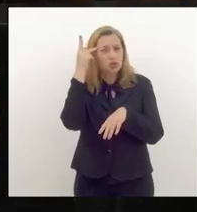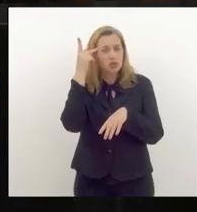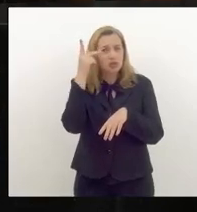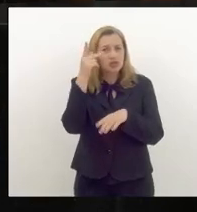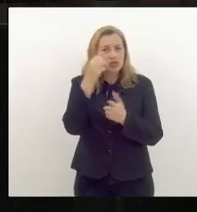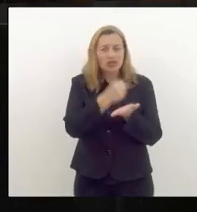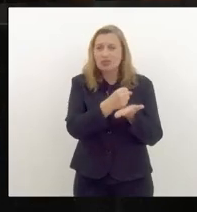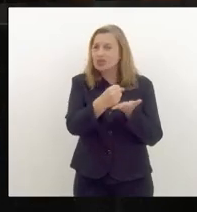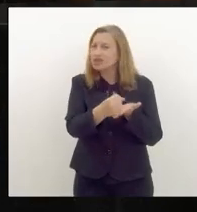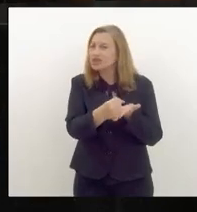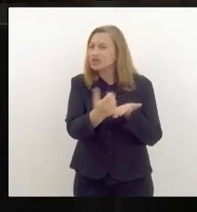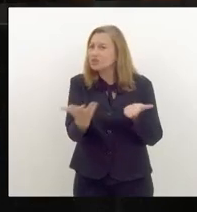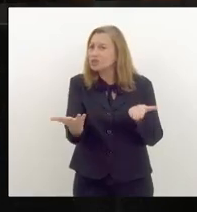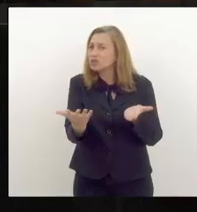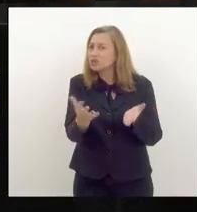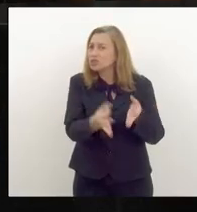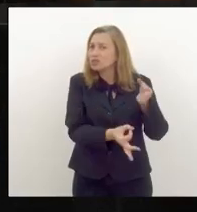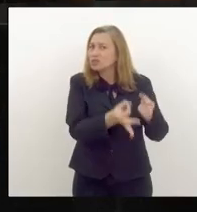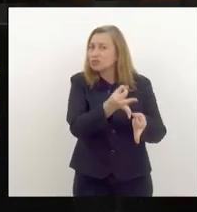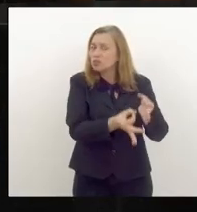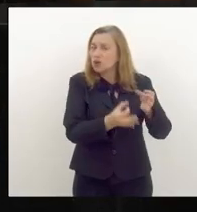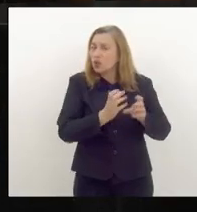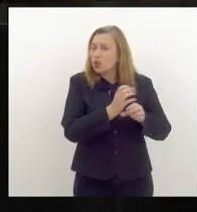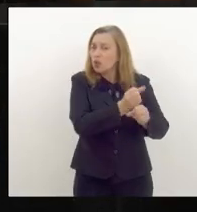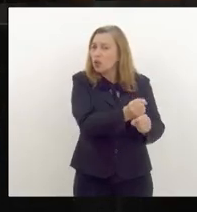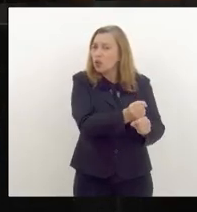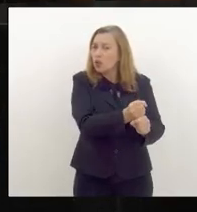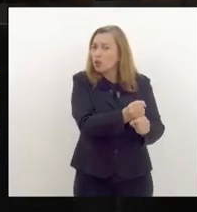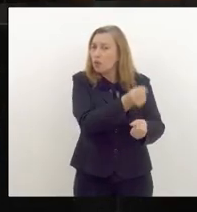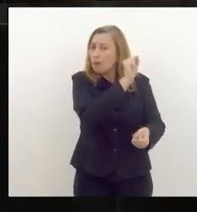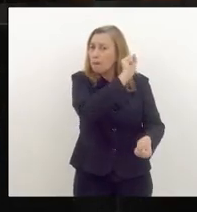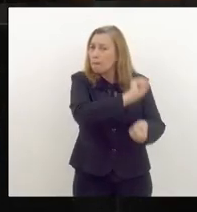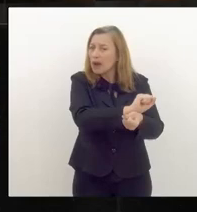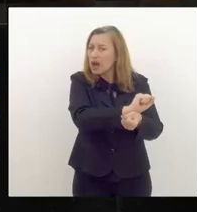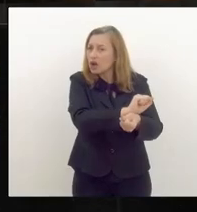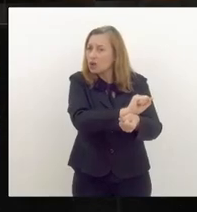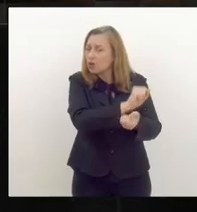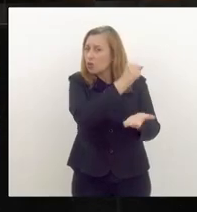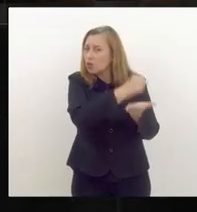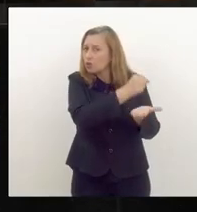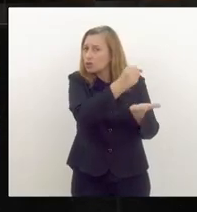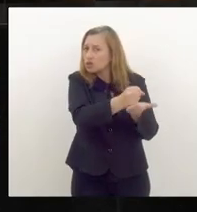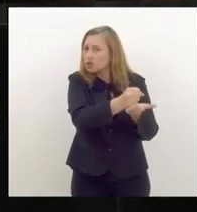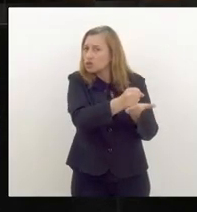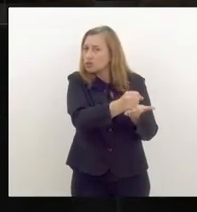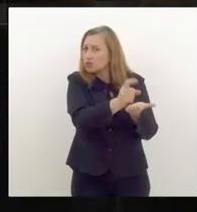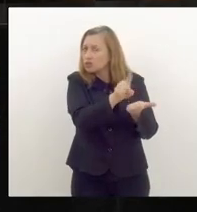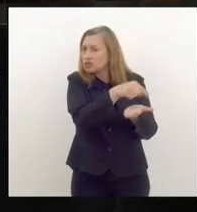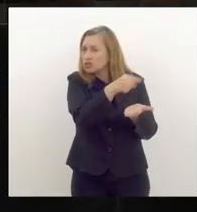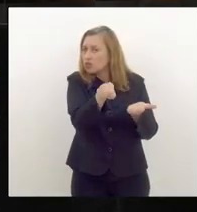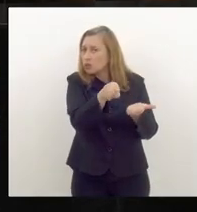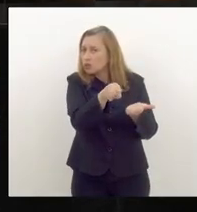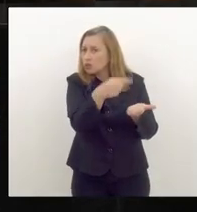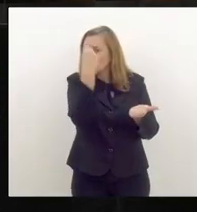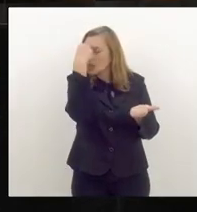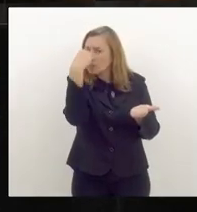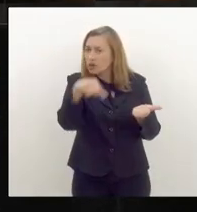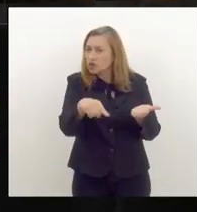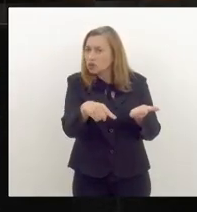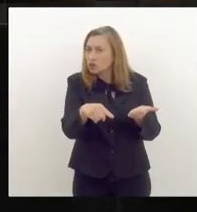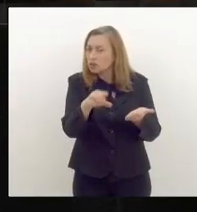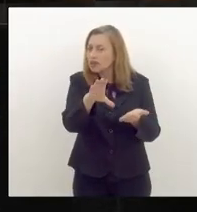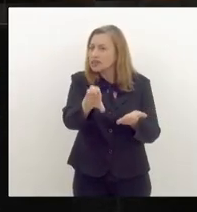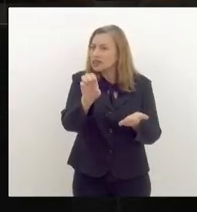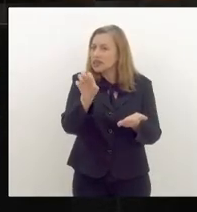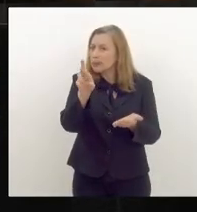alocados Tribunal de Contas suspendeu o contrato o e mandou para